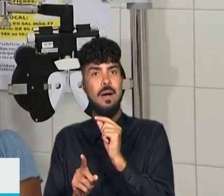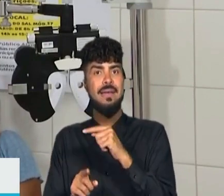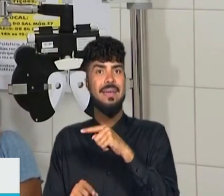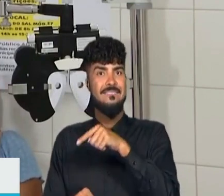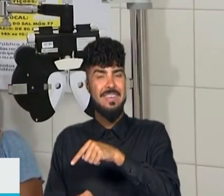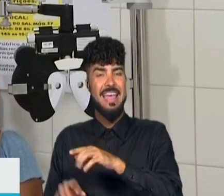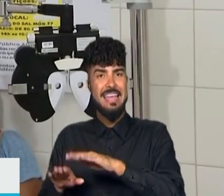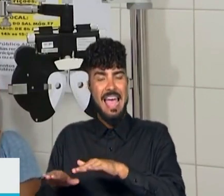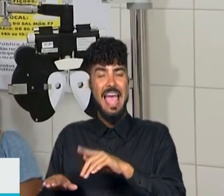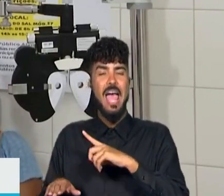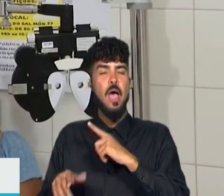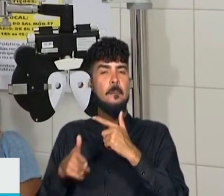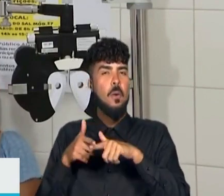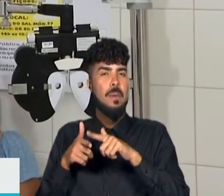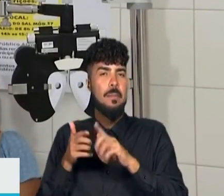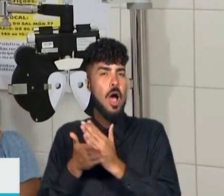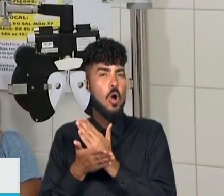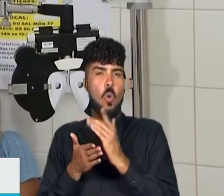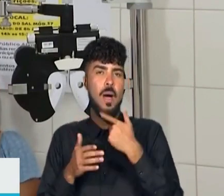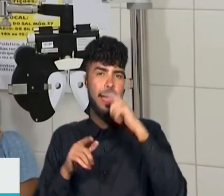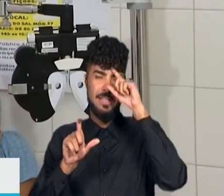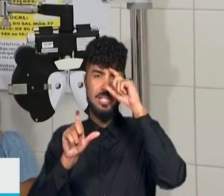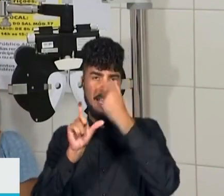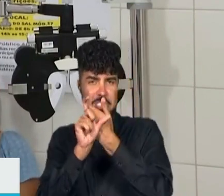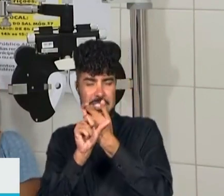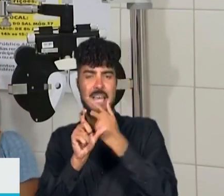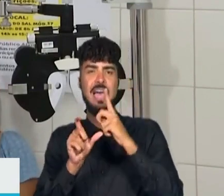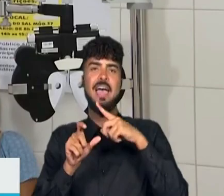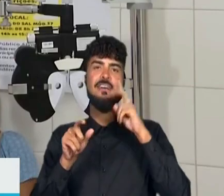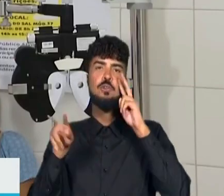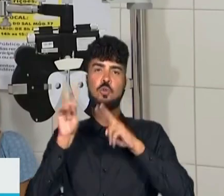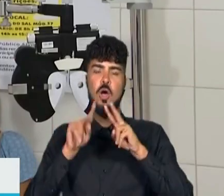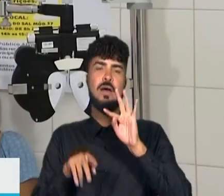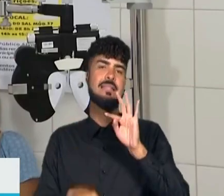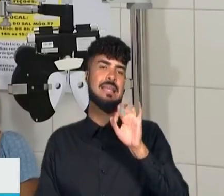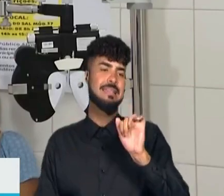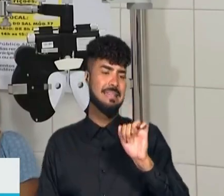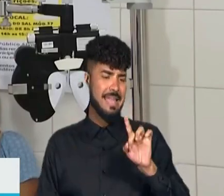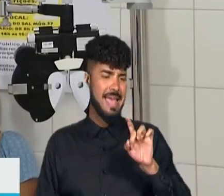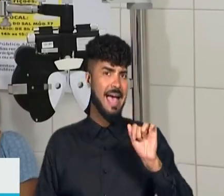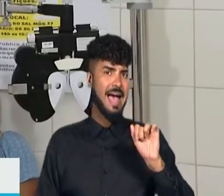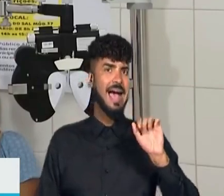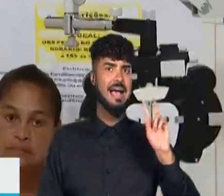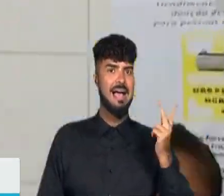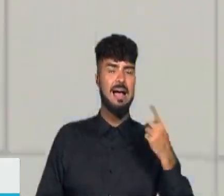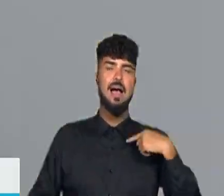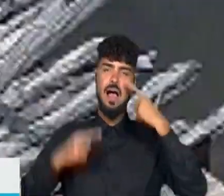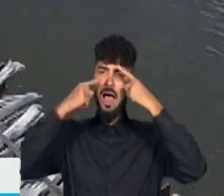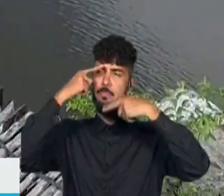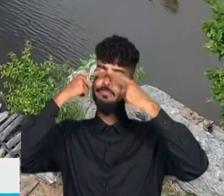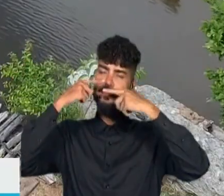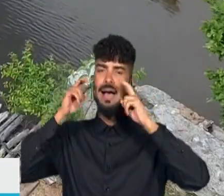diagnosticando algum problema, como dislexia visual, TDAH, déficit de atenção.